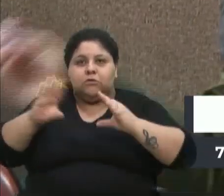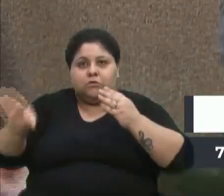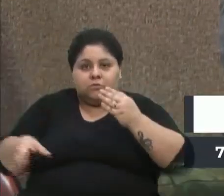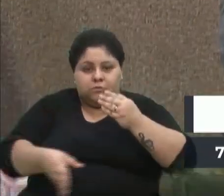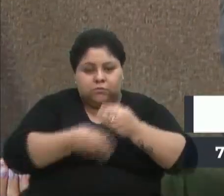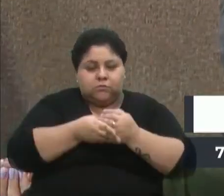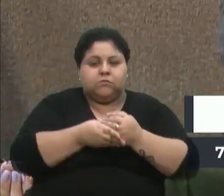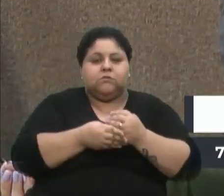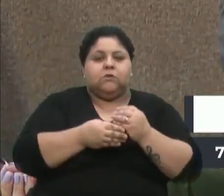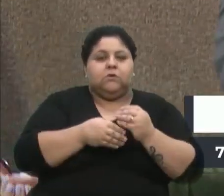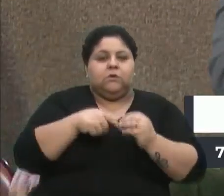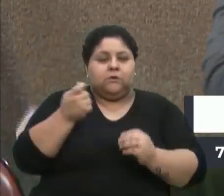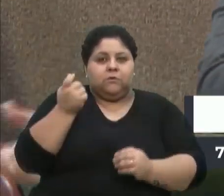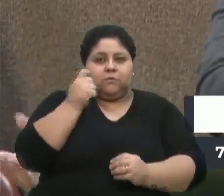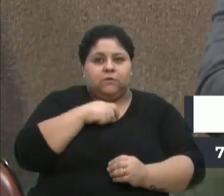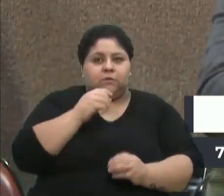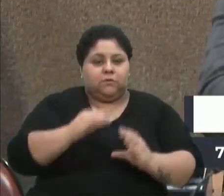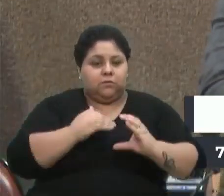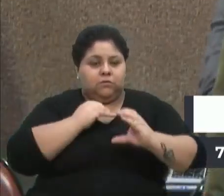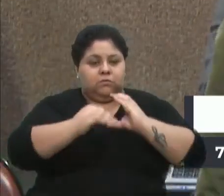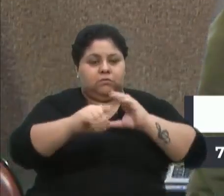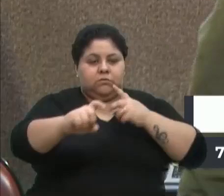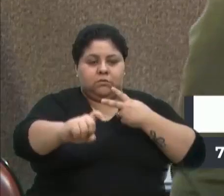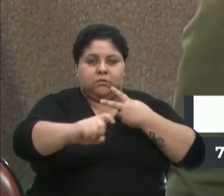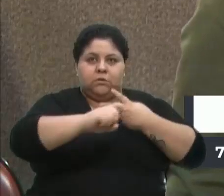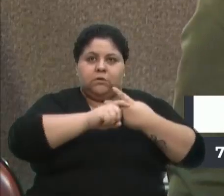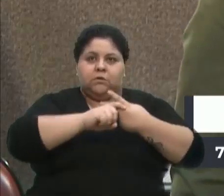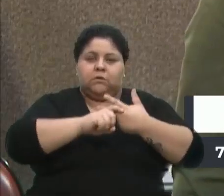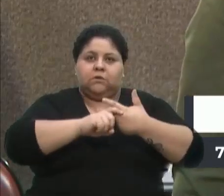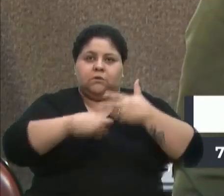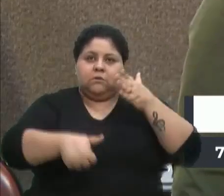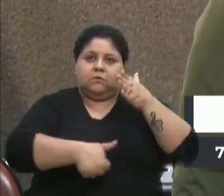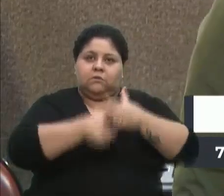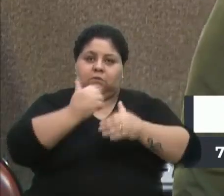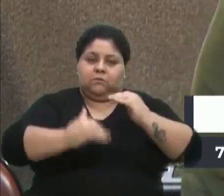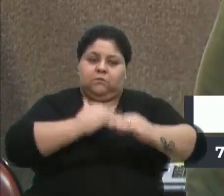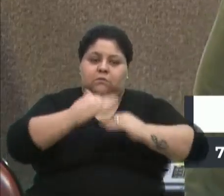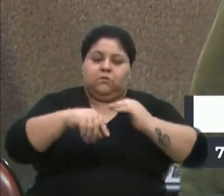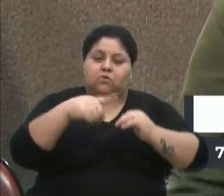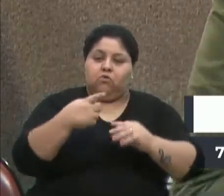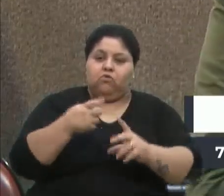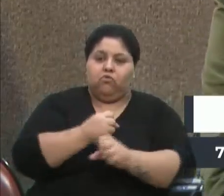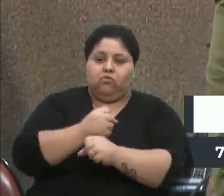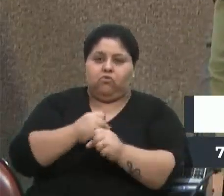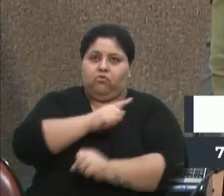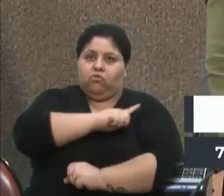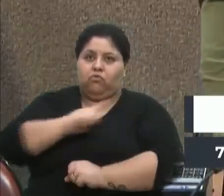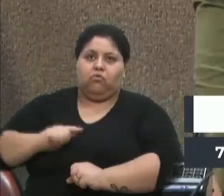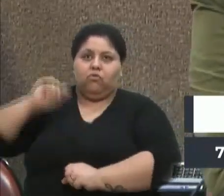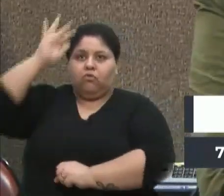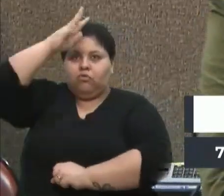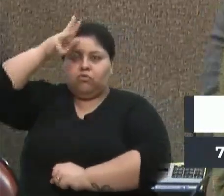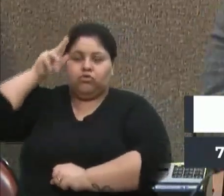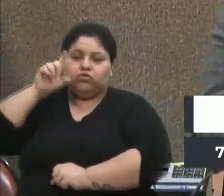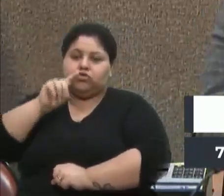precisam ser levadas ao Executivo para tentar viabilizar ao longo deste próximo 1 ano de governo Adiló. Era isso, muito obrigada.